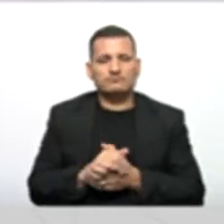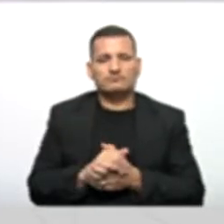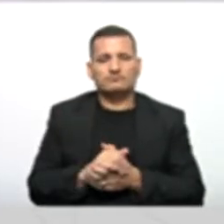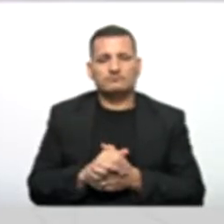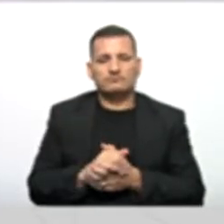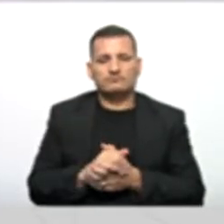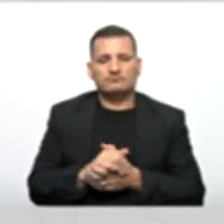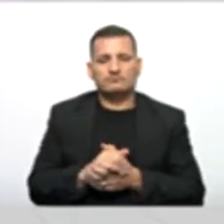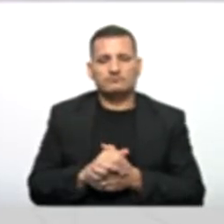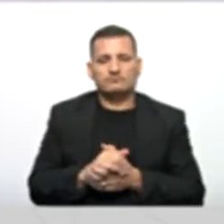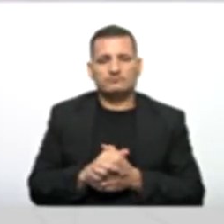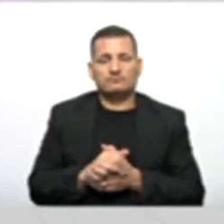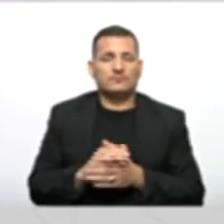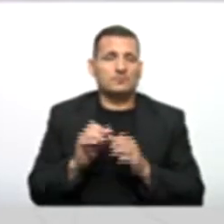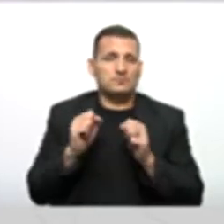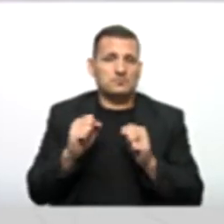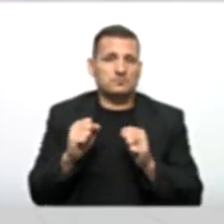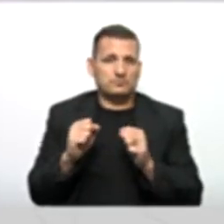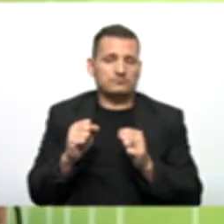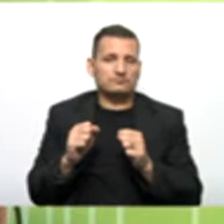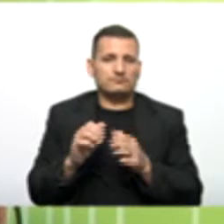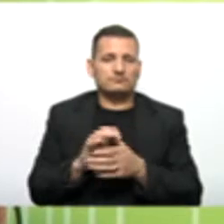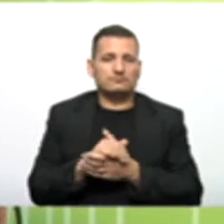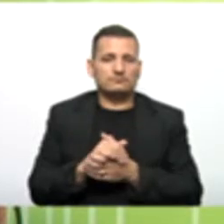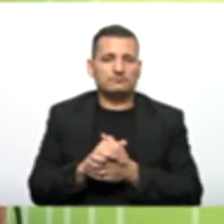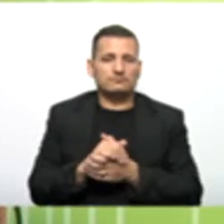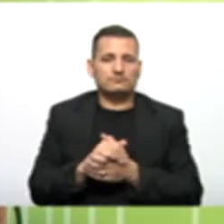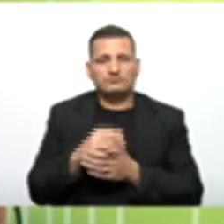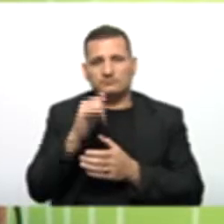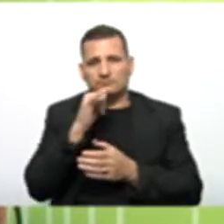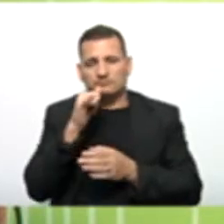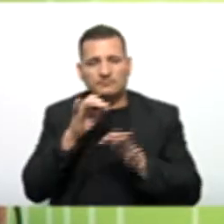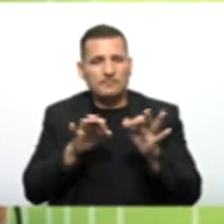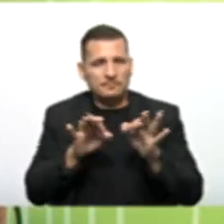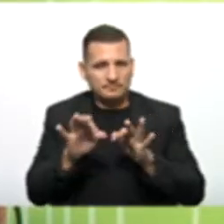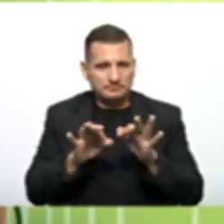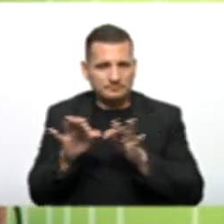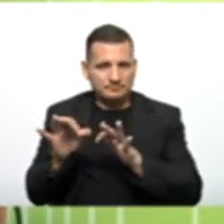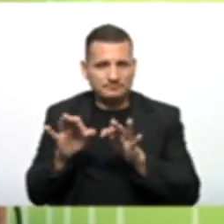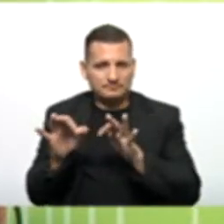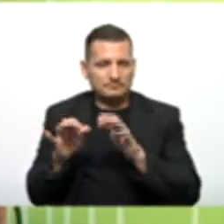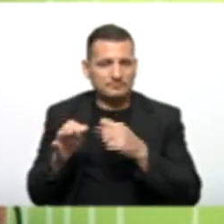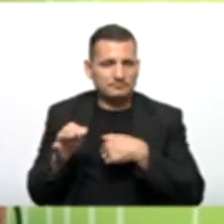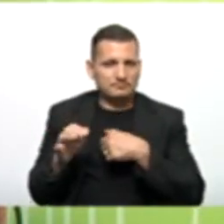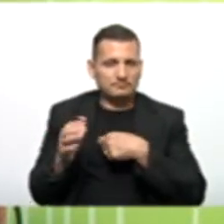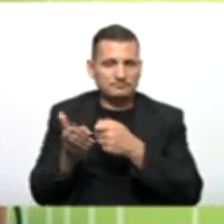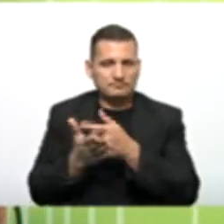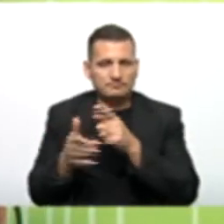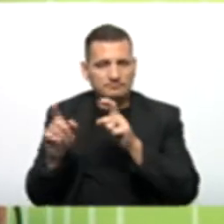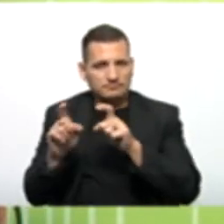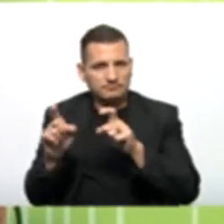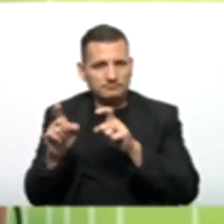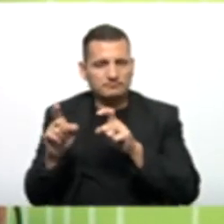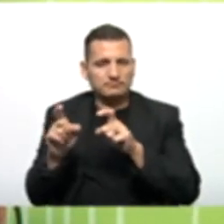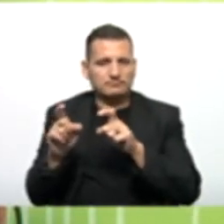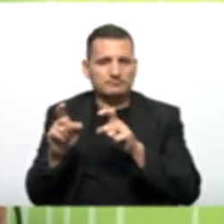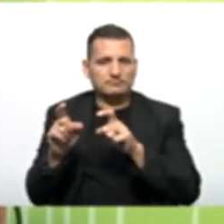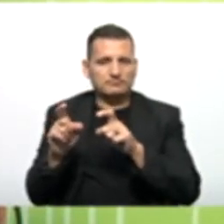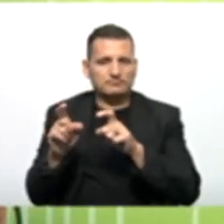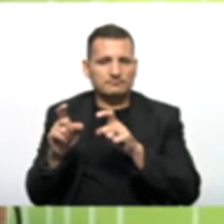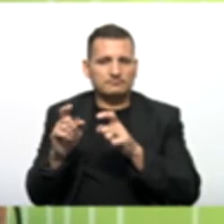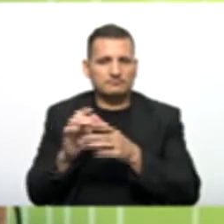haver, gente, de eu planejar, voltando, por exemplo, dos computadores, né? Planejei a aquisição de computadores, vou lá utilizar, por exemplo,